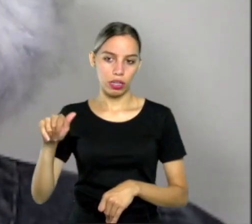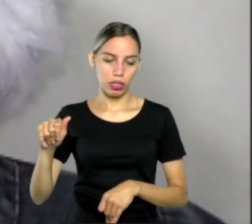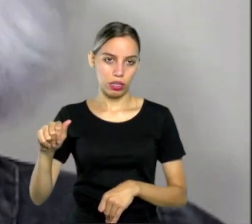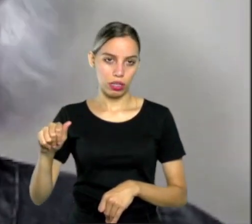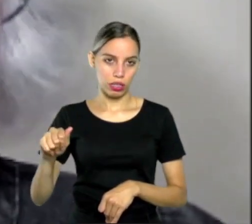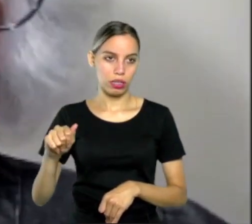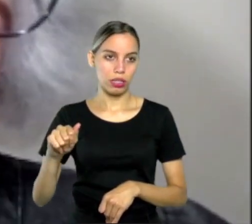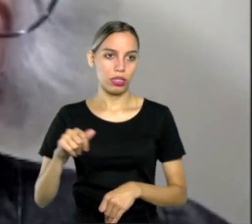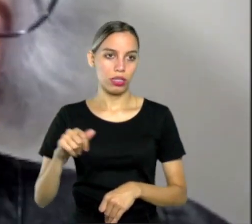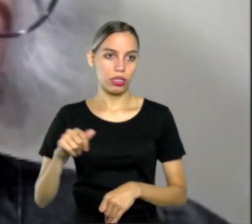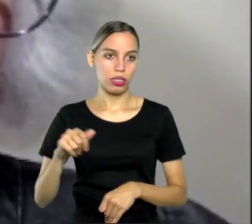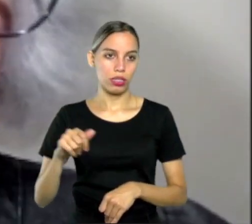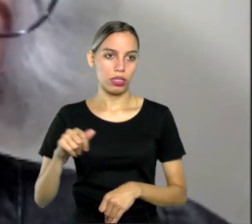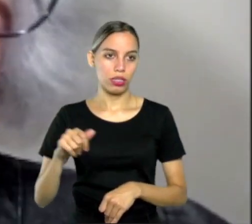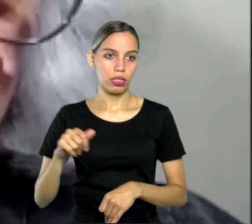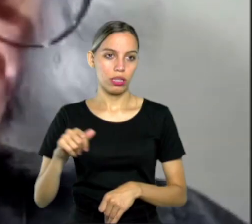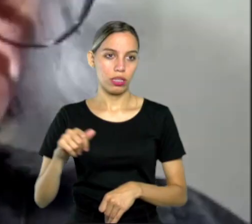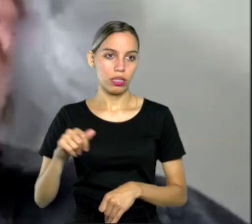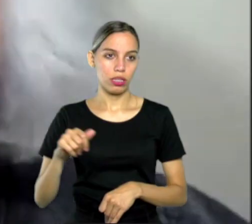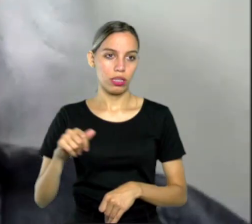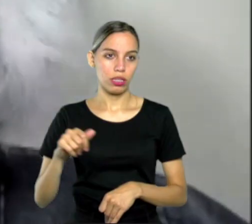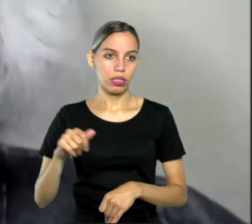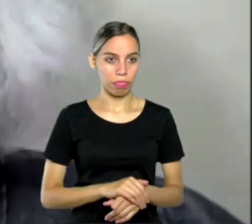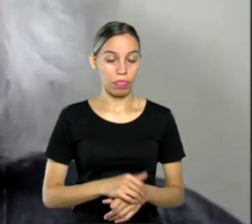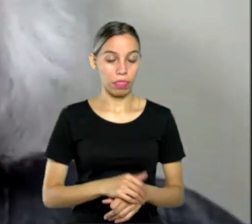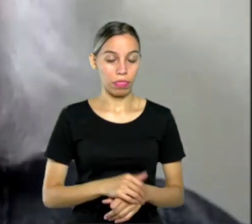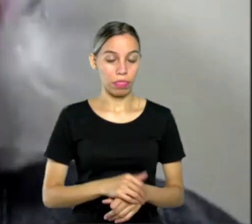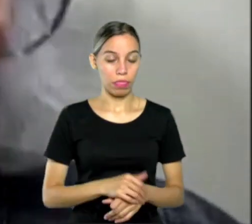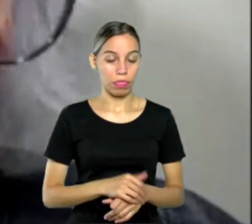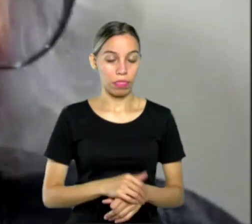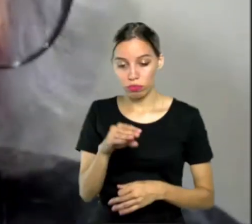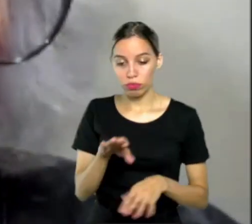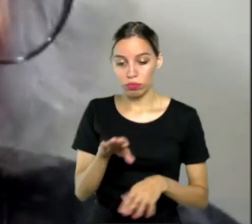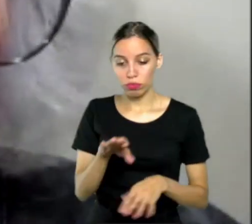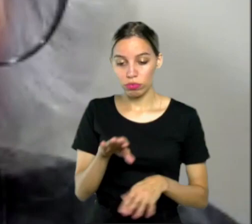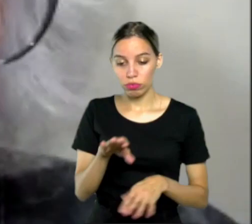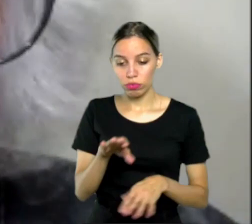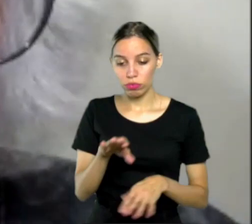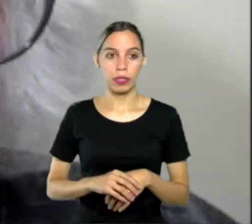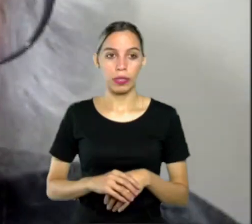prefácio é dela, né? Familiares, eu